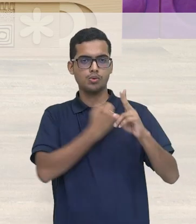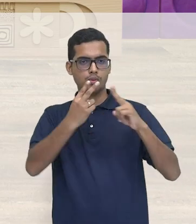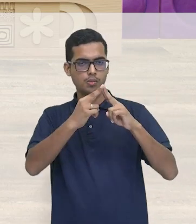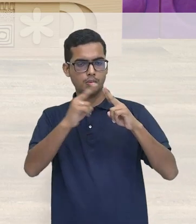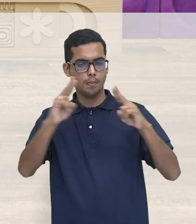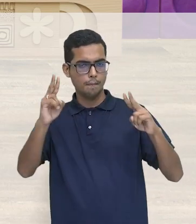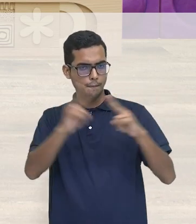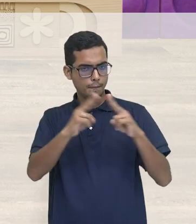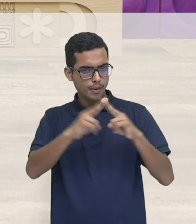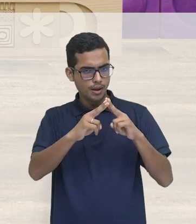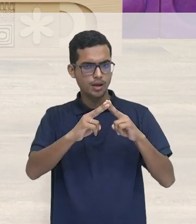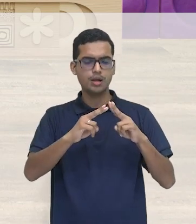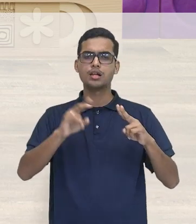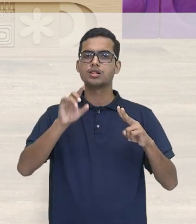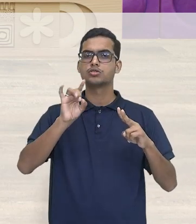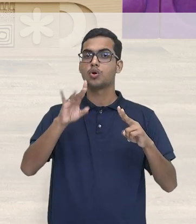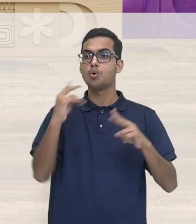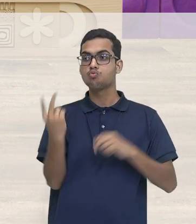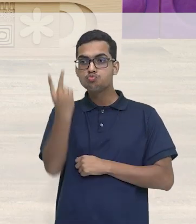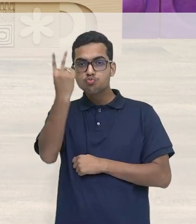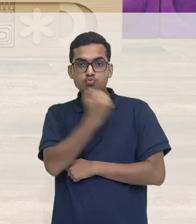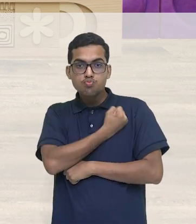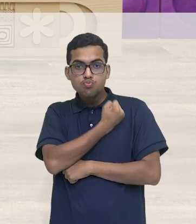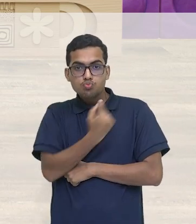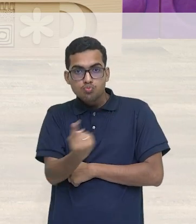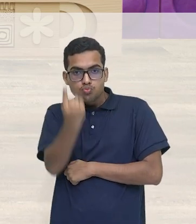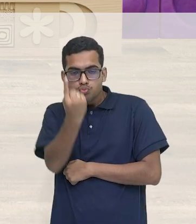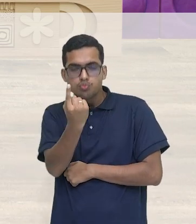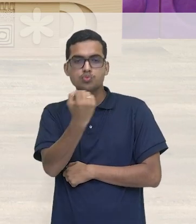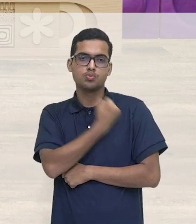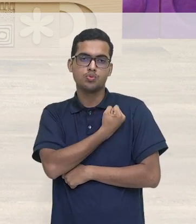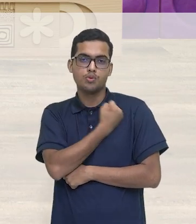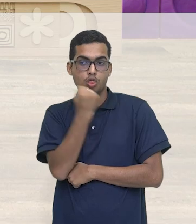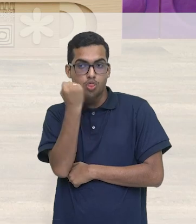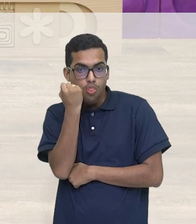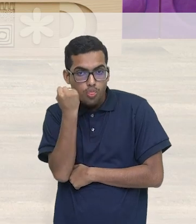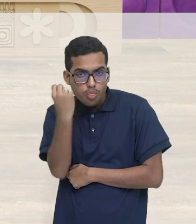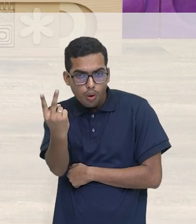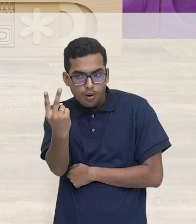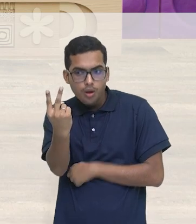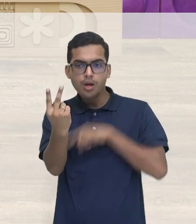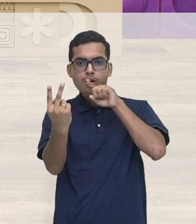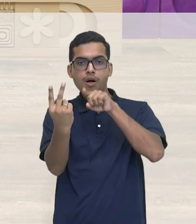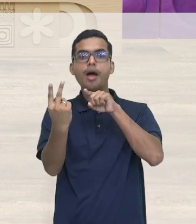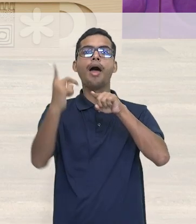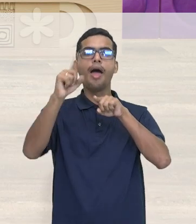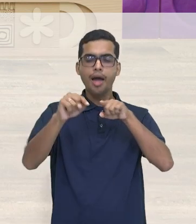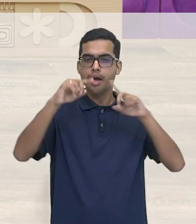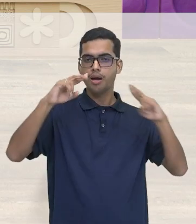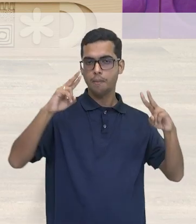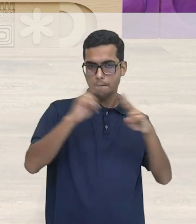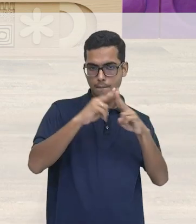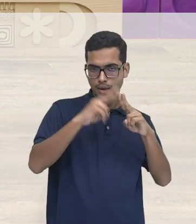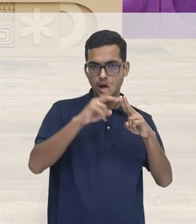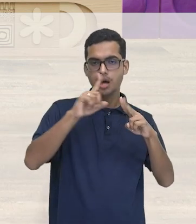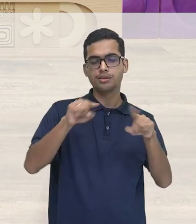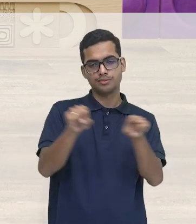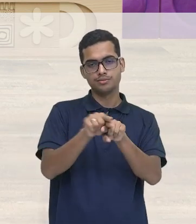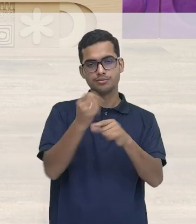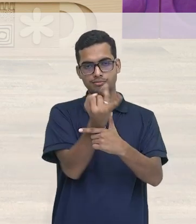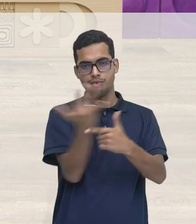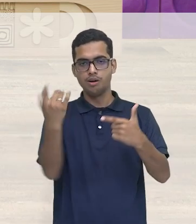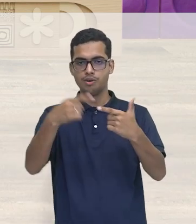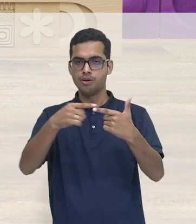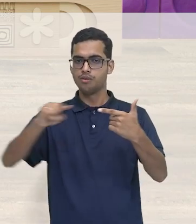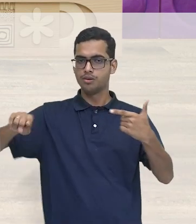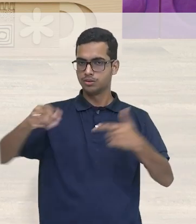exceção do 2, que é primo. Sempre lembrem disso. O número 2 é o único número primo que é par. E aí a gente